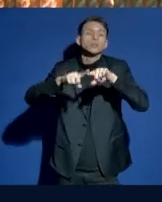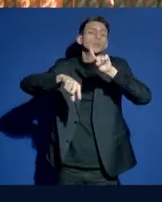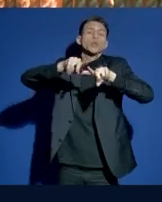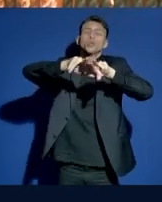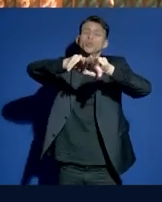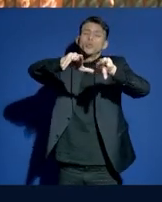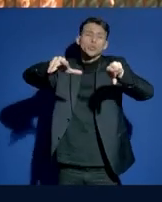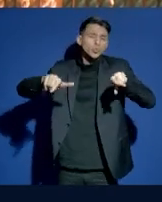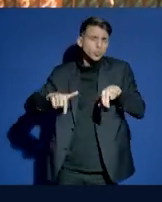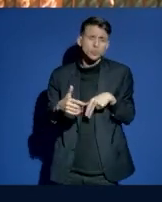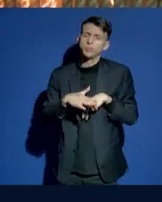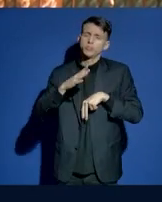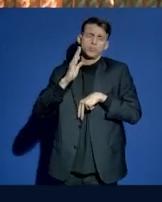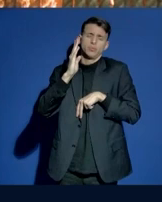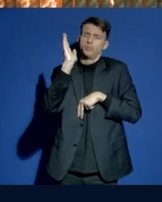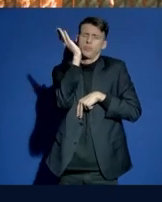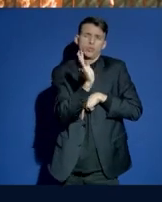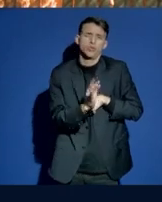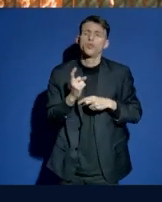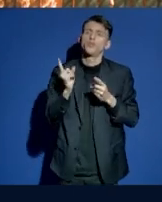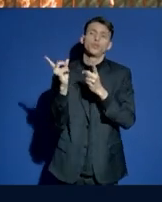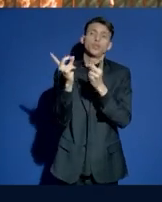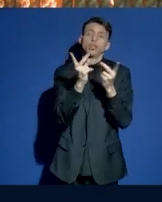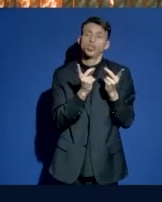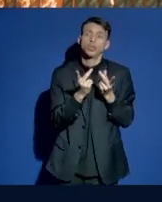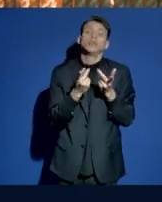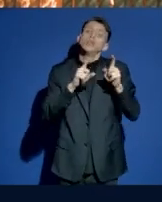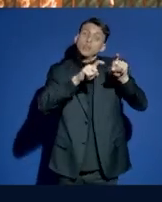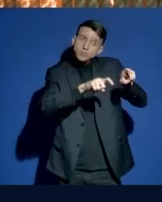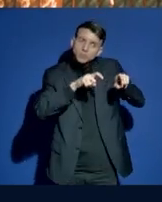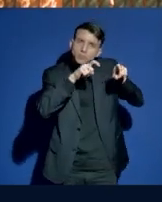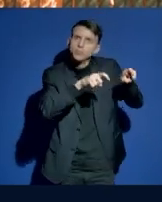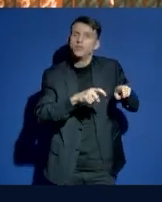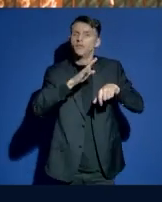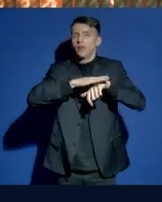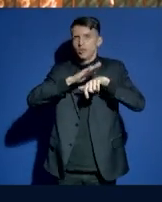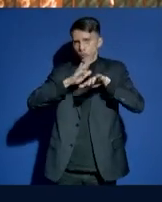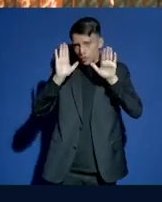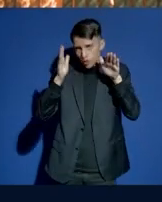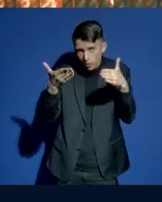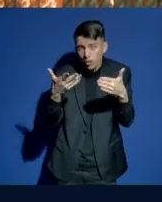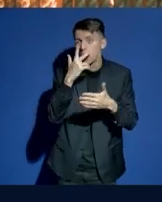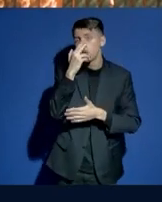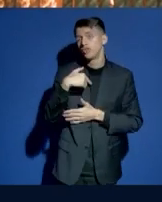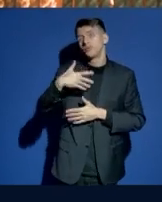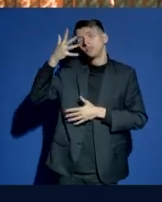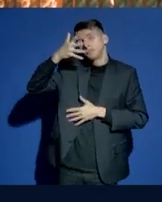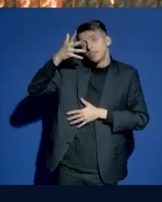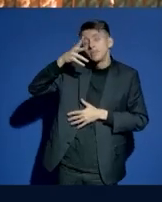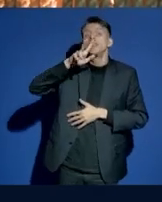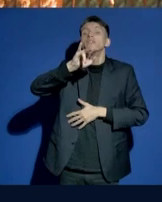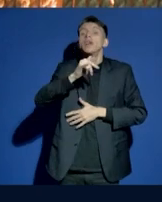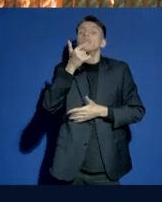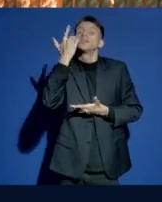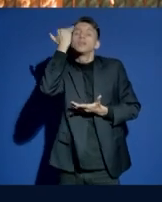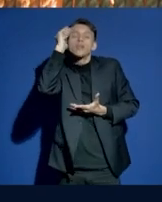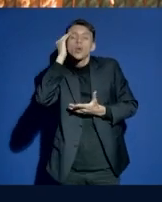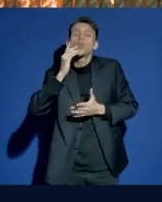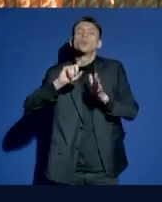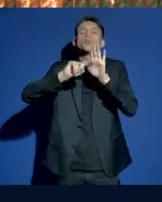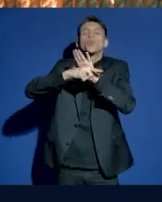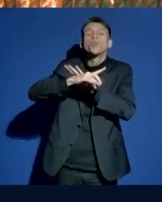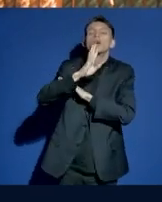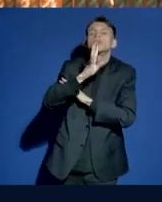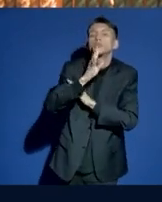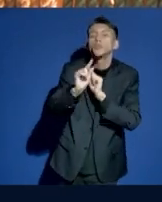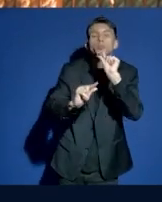insumo para industria para indústria Agro muito desenvolvida Eu acho que o painel aqui vai ajudar a gente a entender e conhecer um